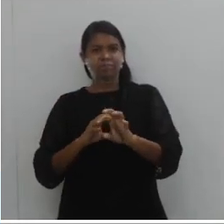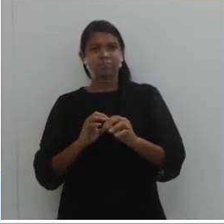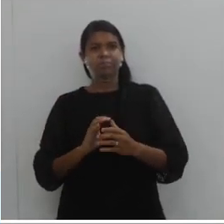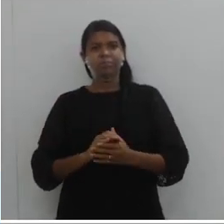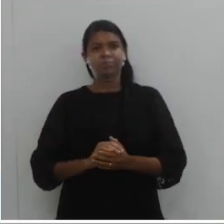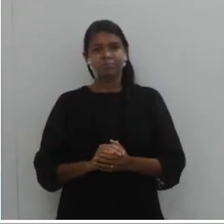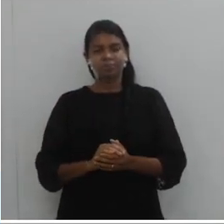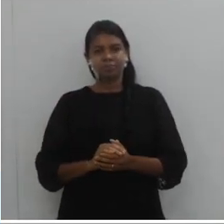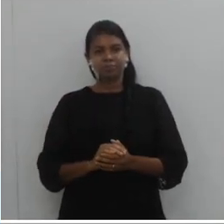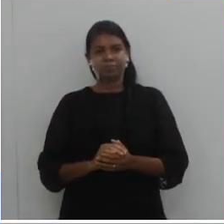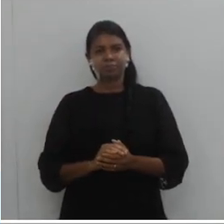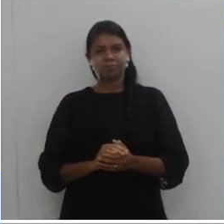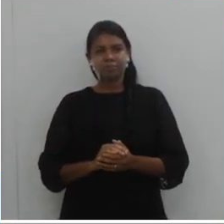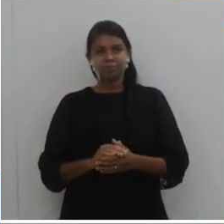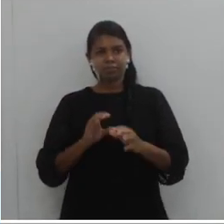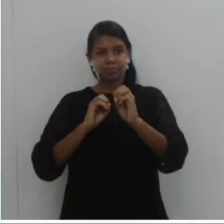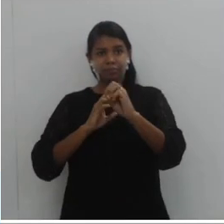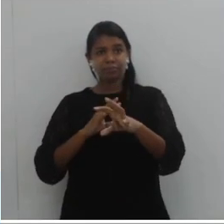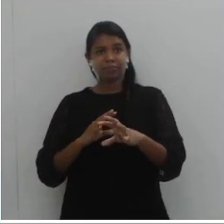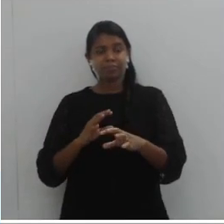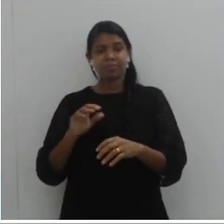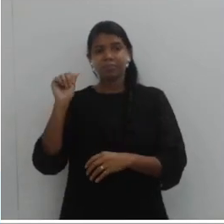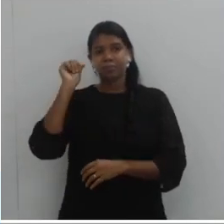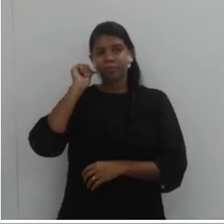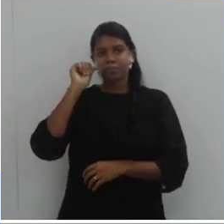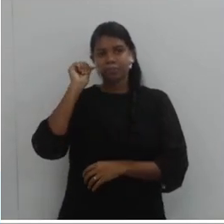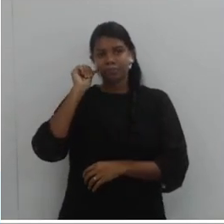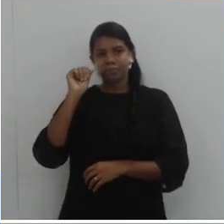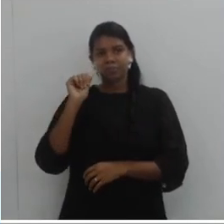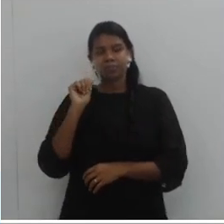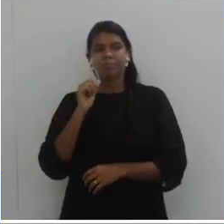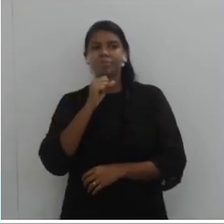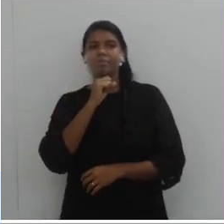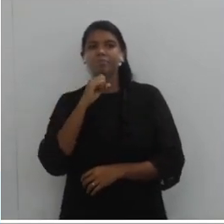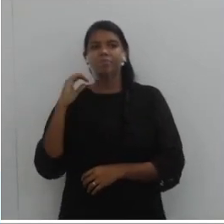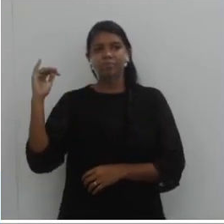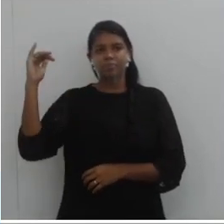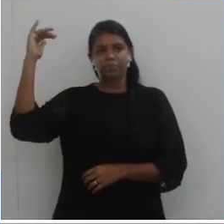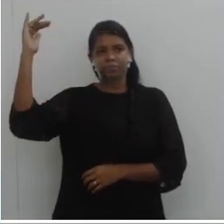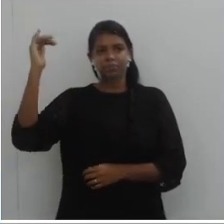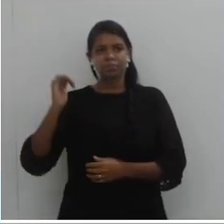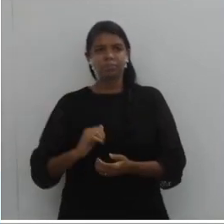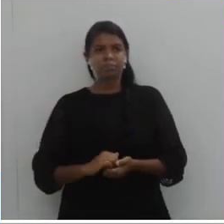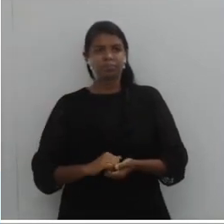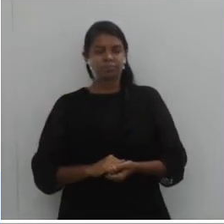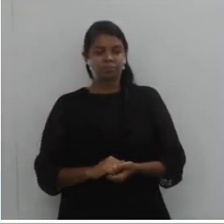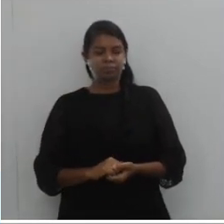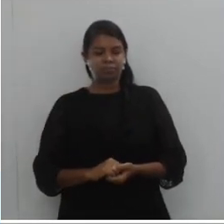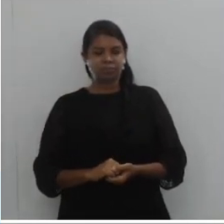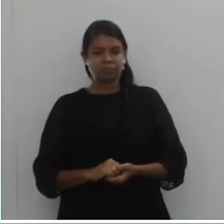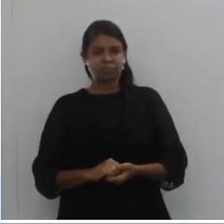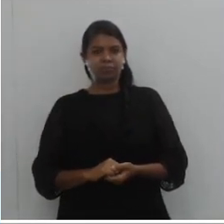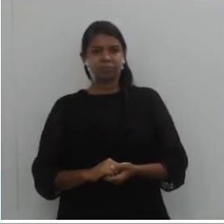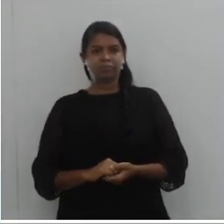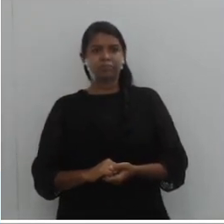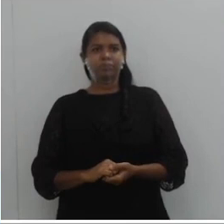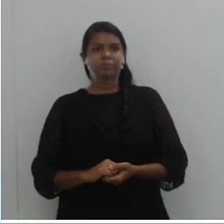mulheres mais velhas. Observem aí que diz assim, ensinada pelas mulheres mais